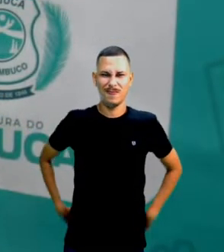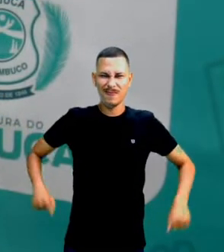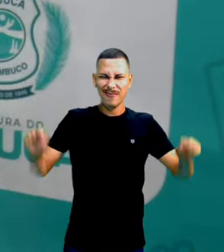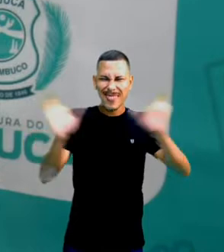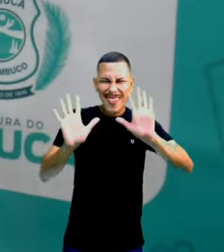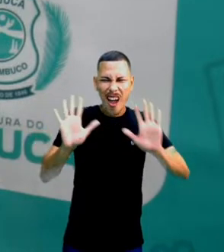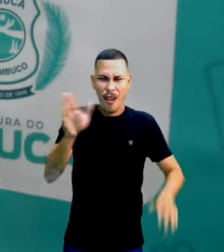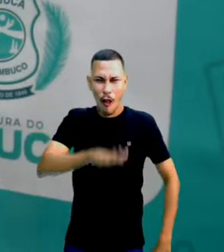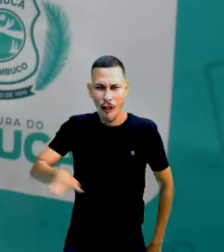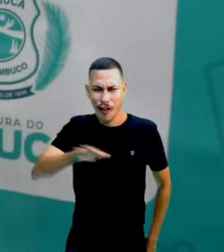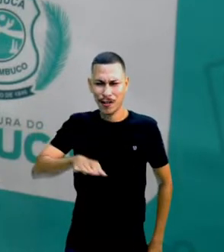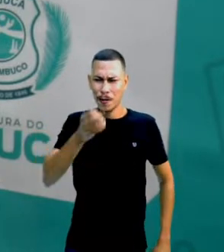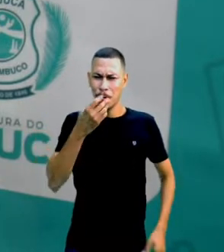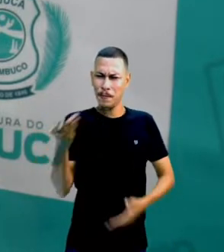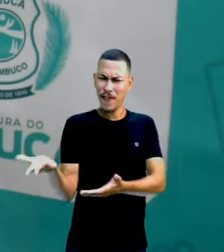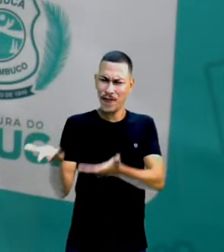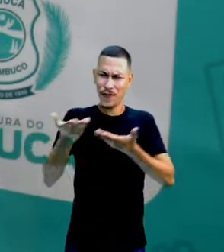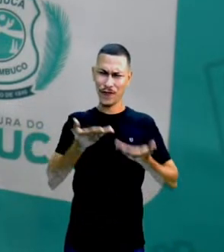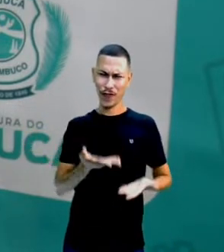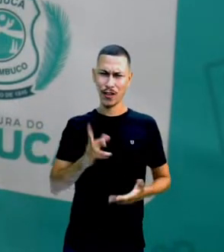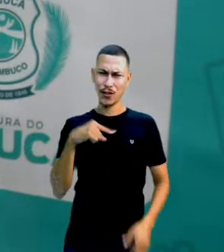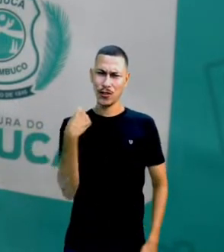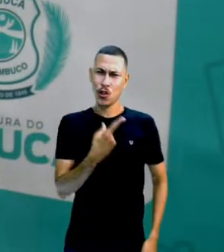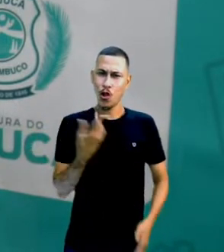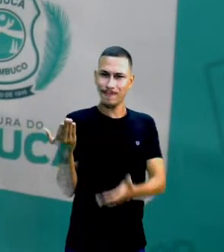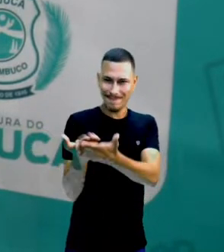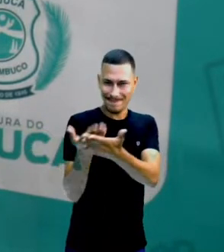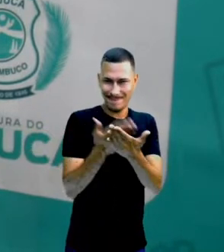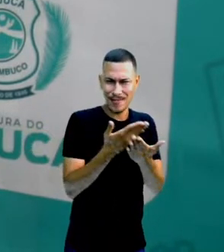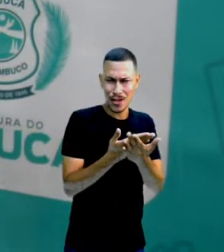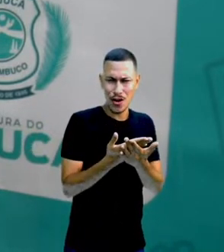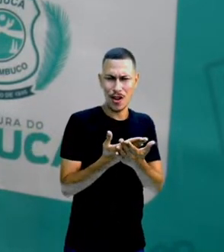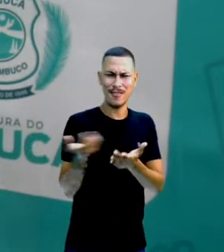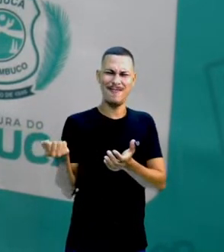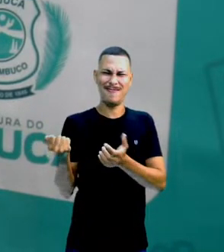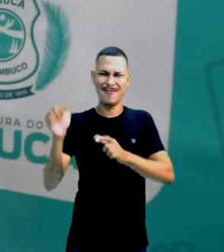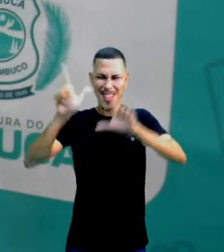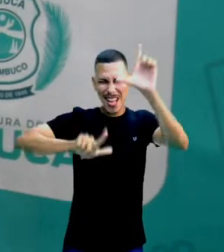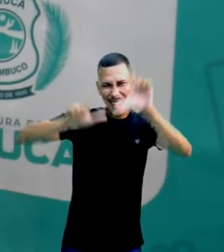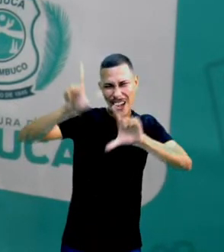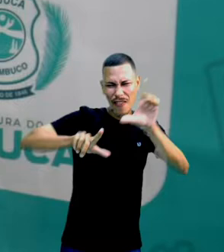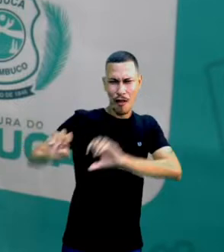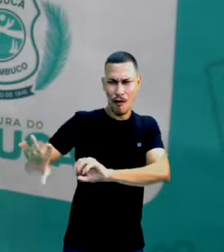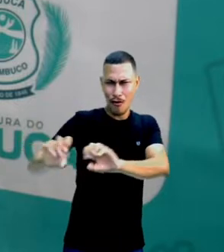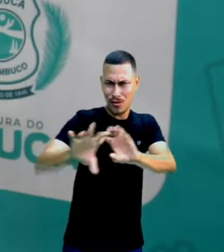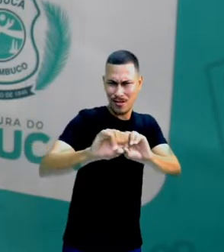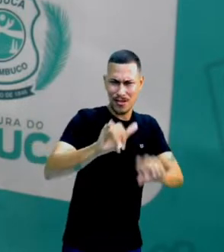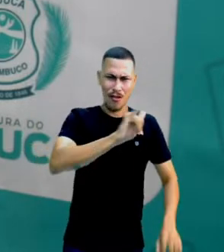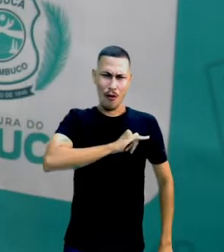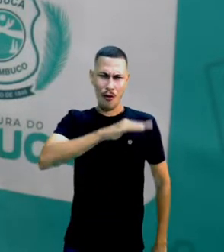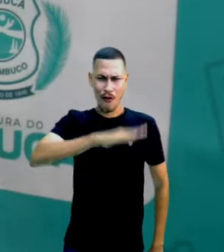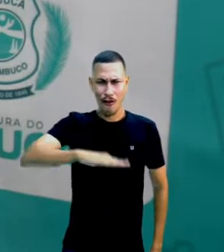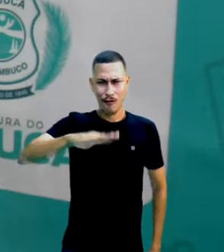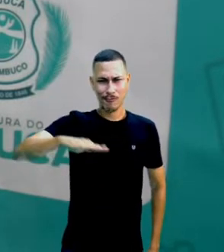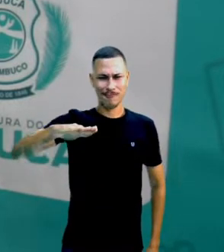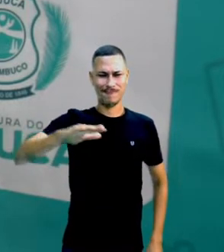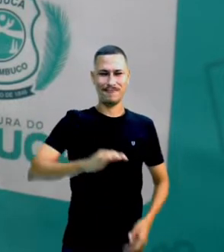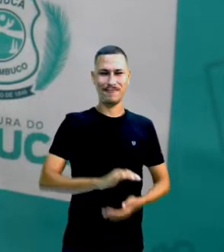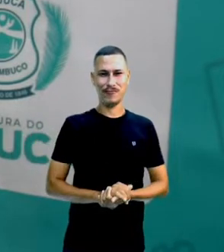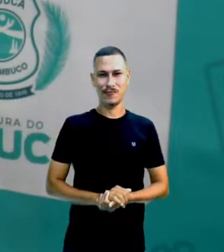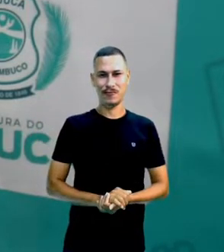Olá, crianças! Sejam bem-vindas para a nossa aula aqui na nossa TV Educa Ipojuca.